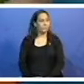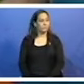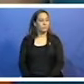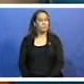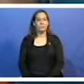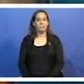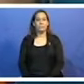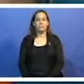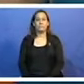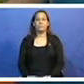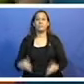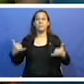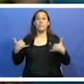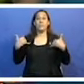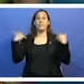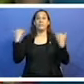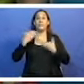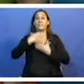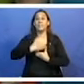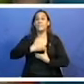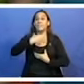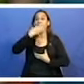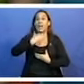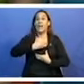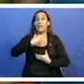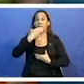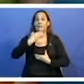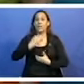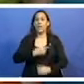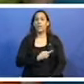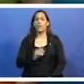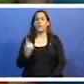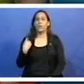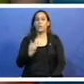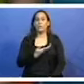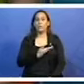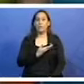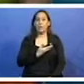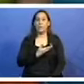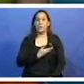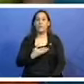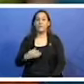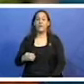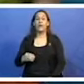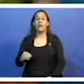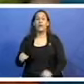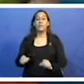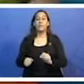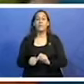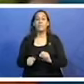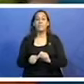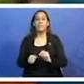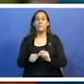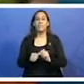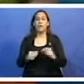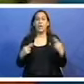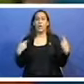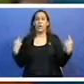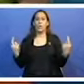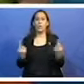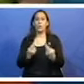O baile da girafa. A girafa, nossa amiga, resolveu um baile dar, reunir todos